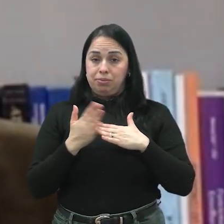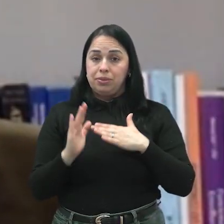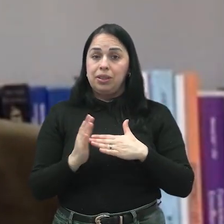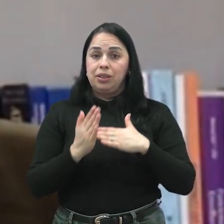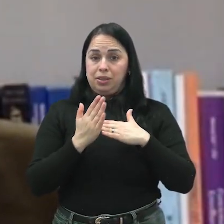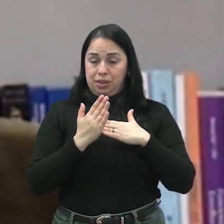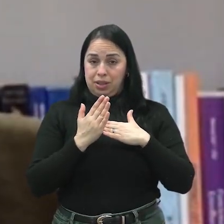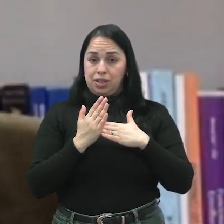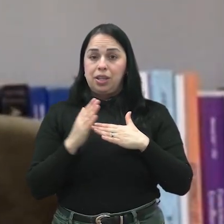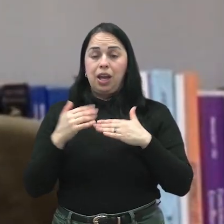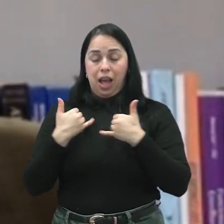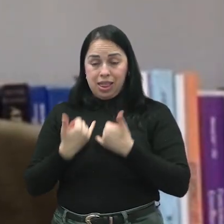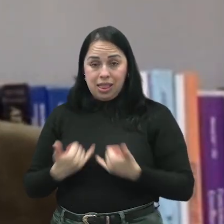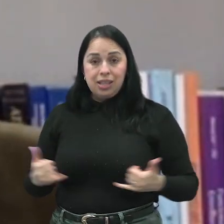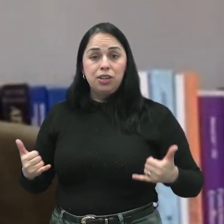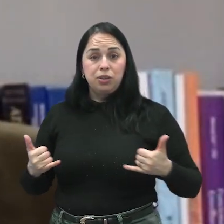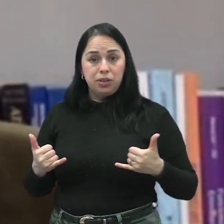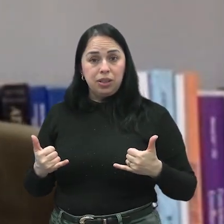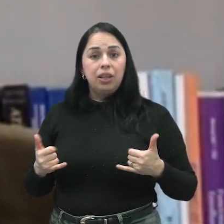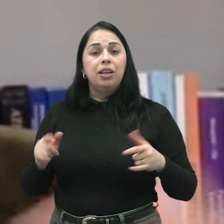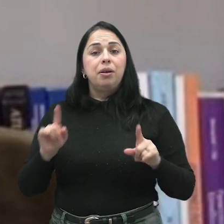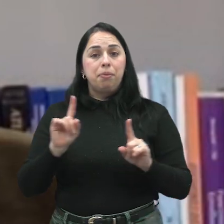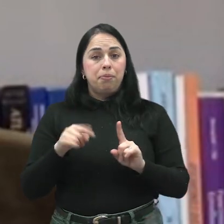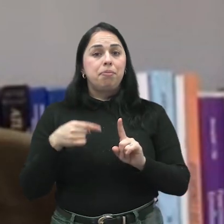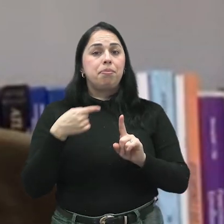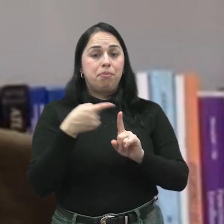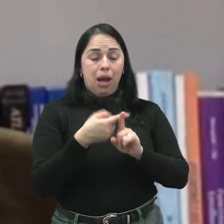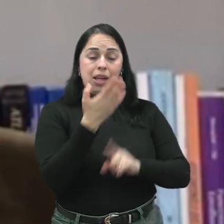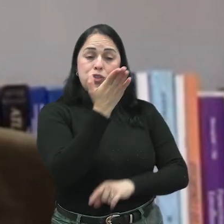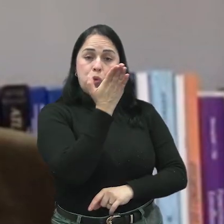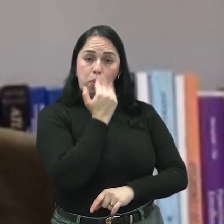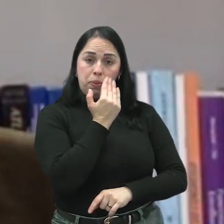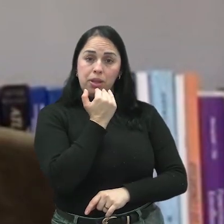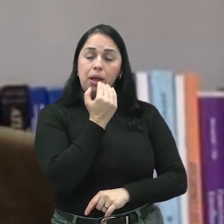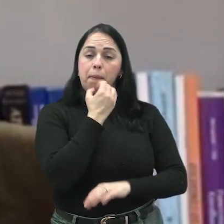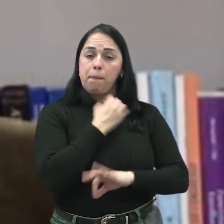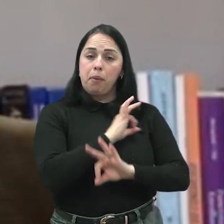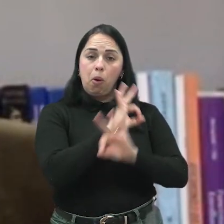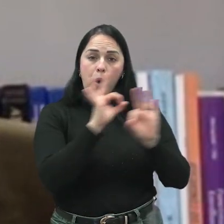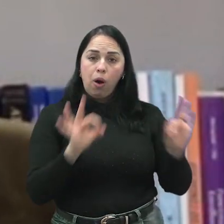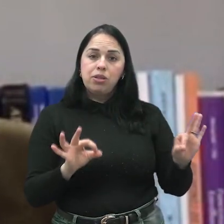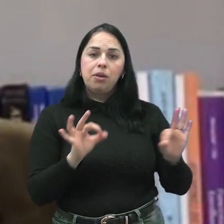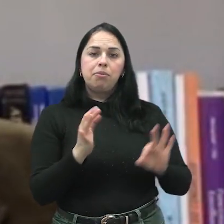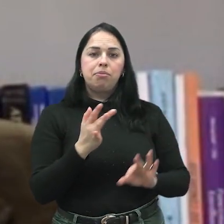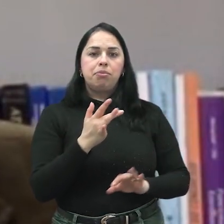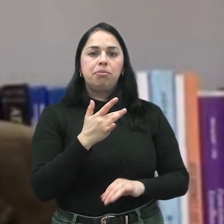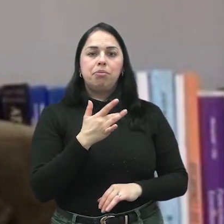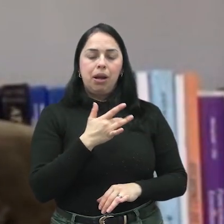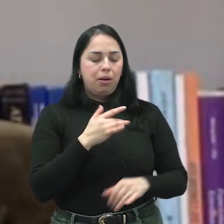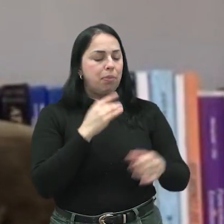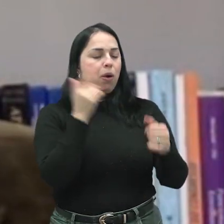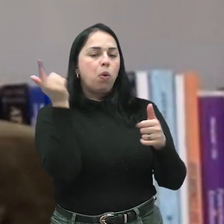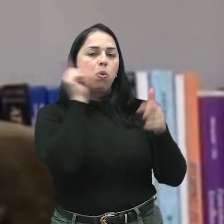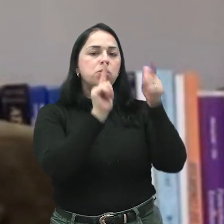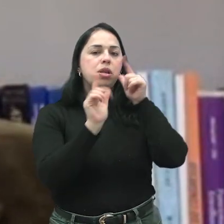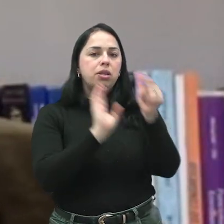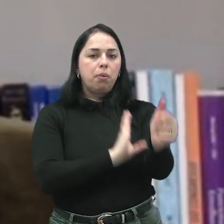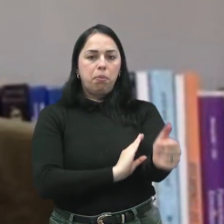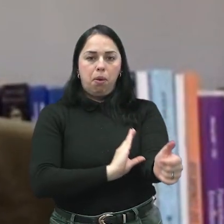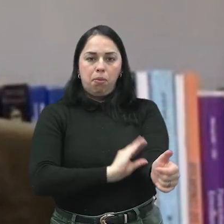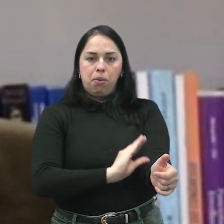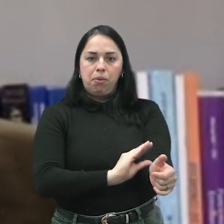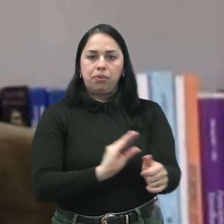ou consumo calórico desses alimentos que nós comemos e tenhamos uma boa alimentação para manter a quantidade de músculo que nós